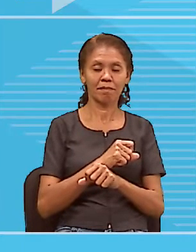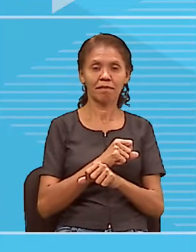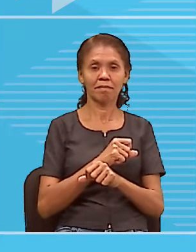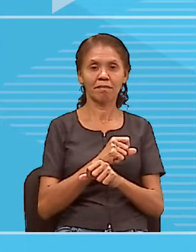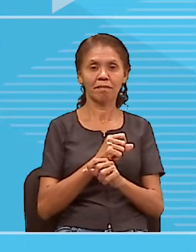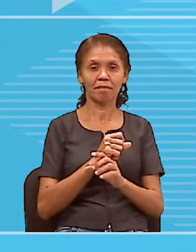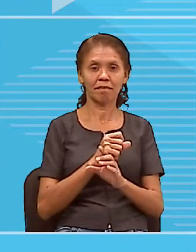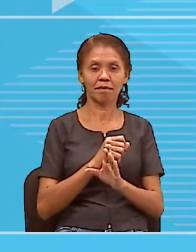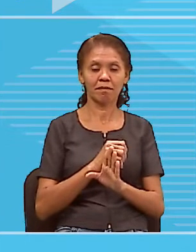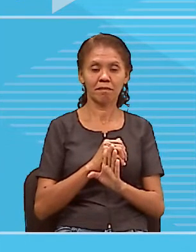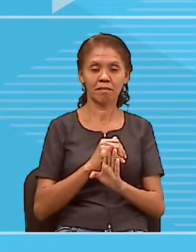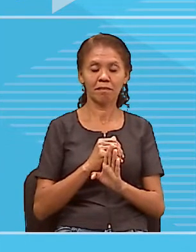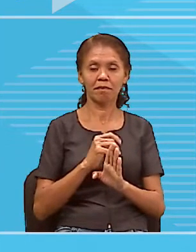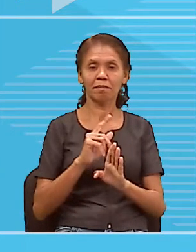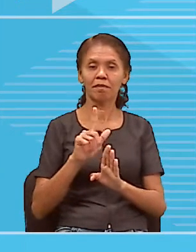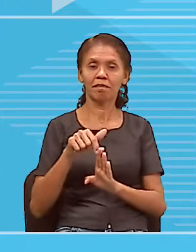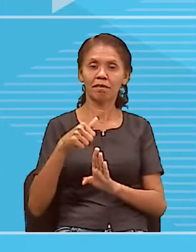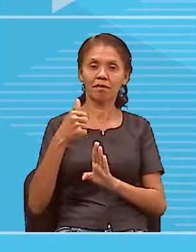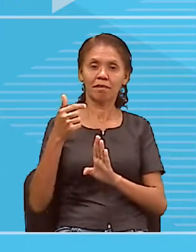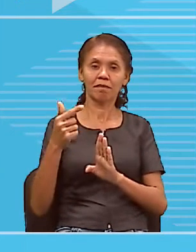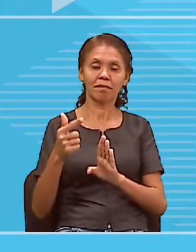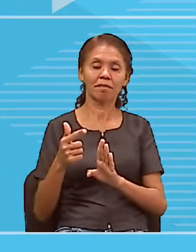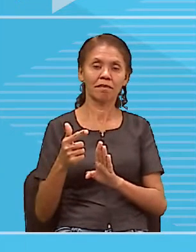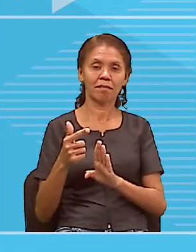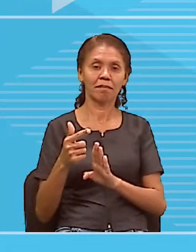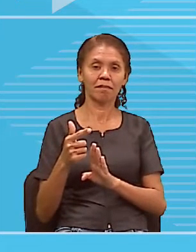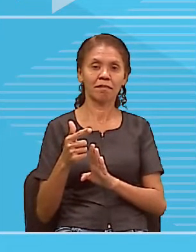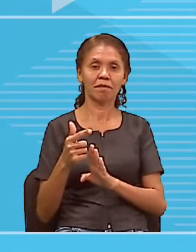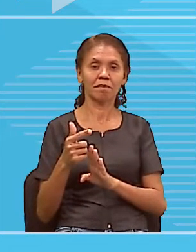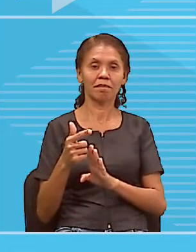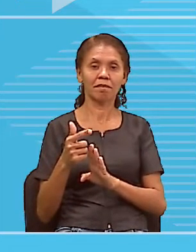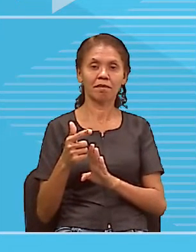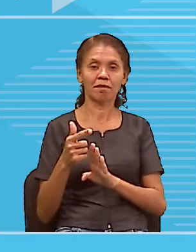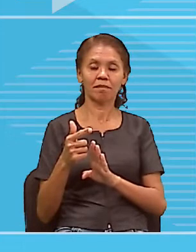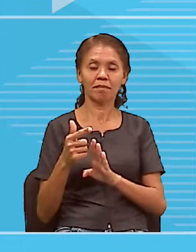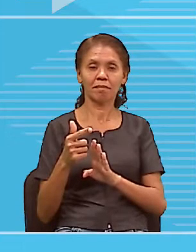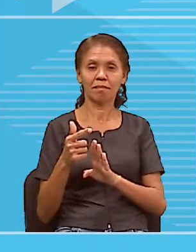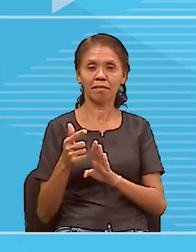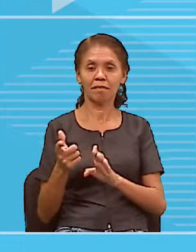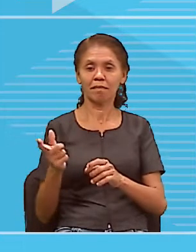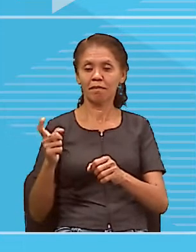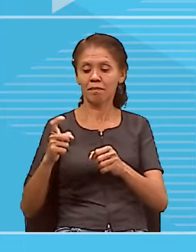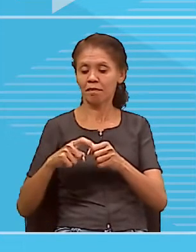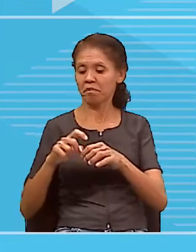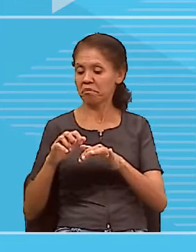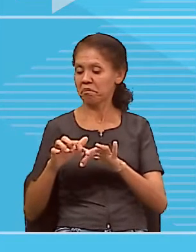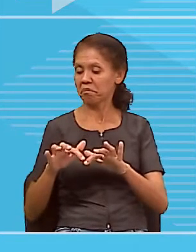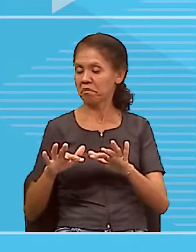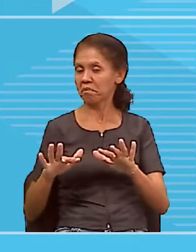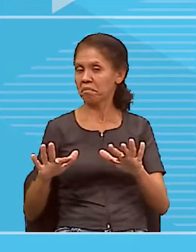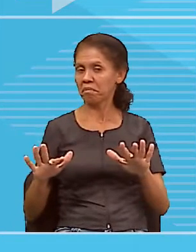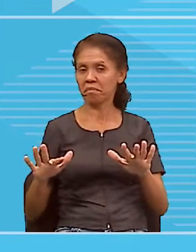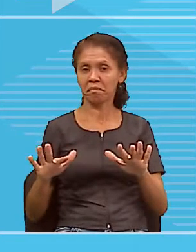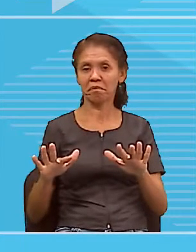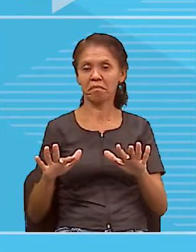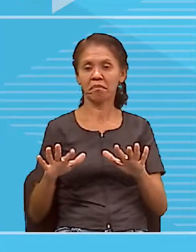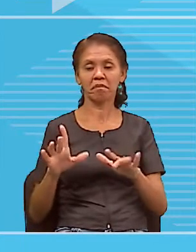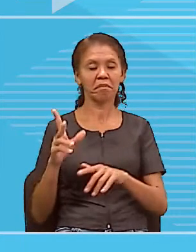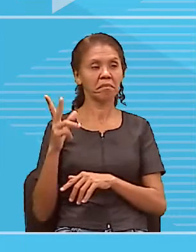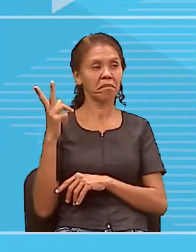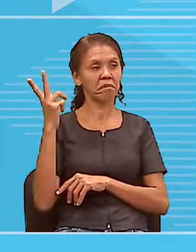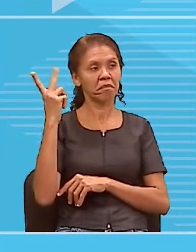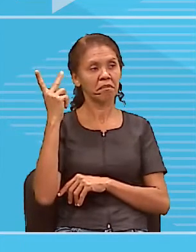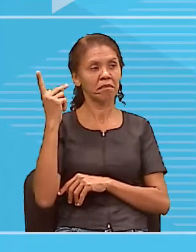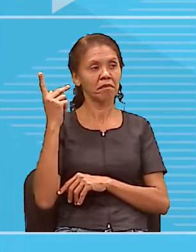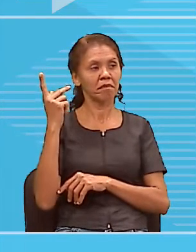amplitude da onda e depois as ondas voltam a se propagar como antes o